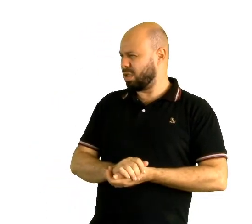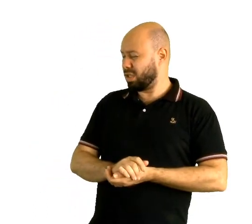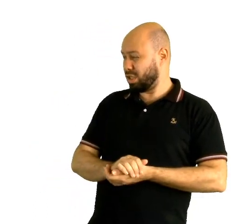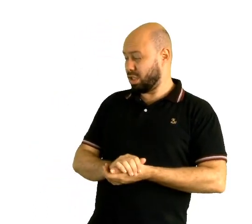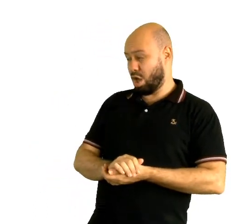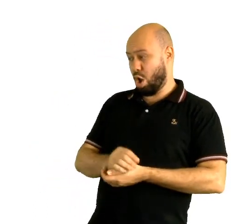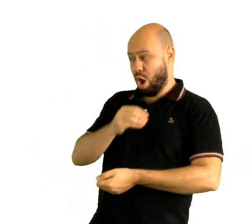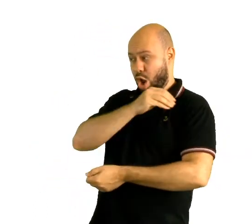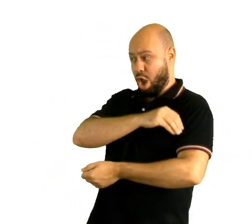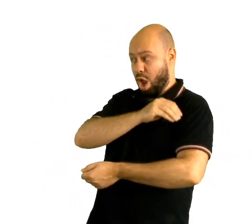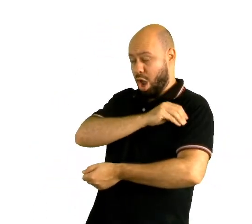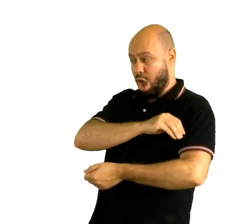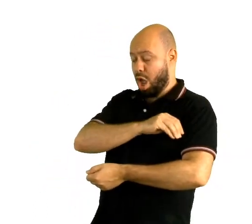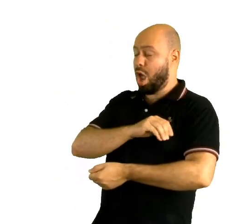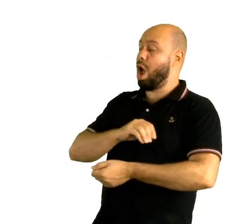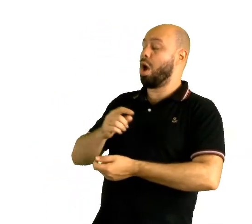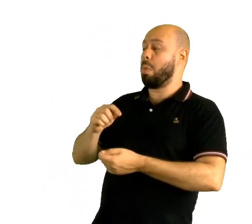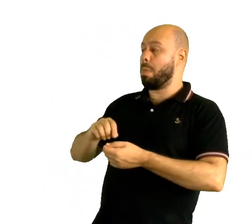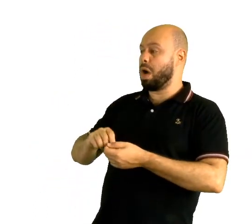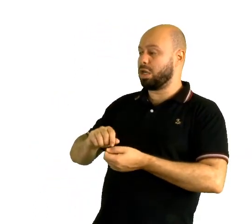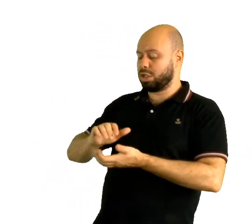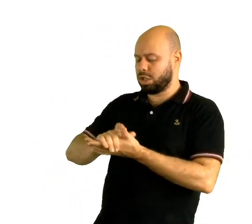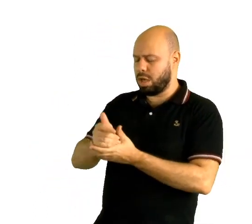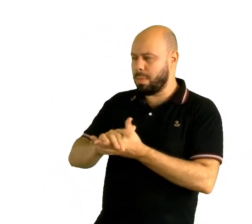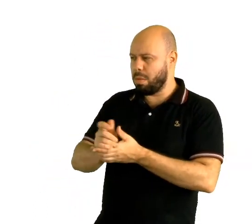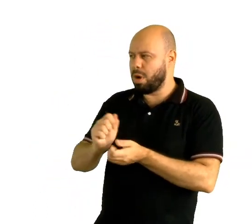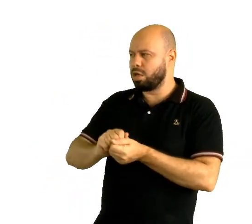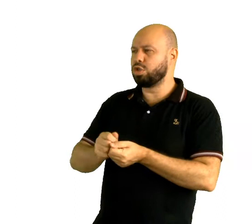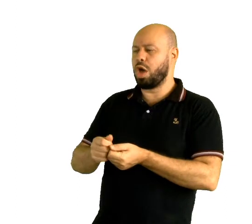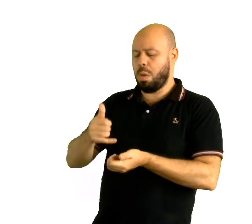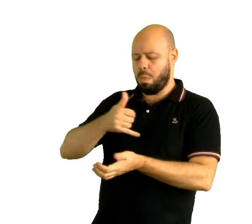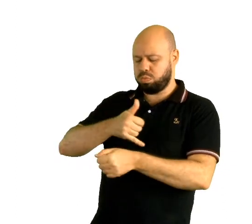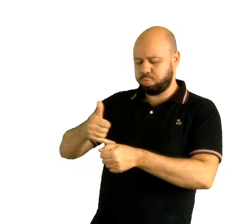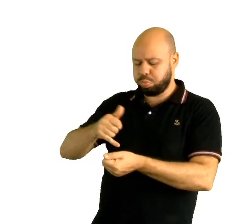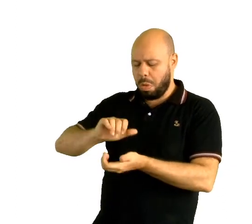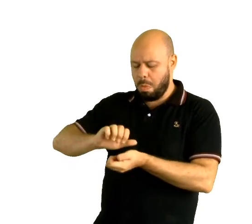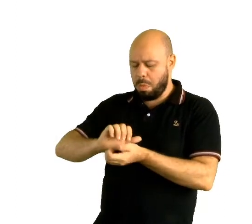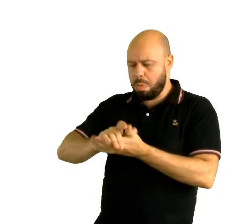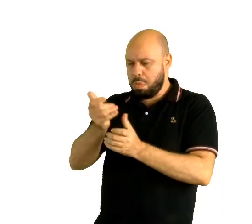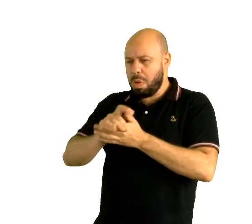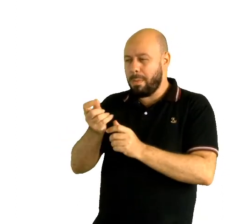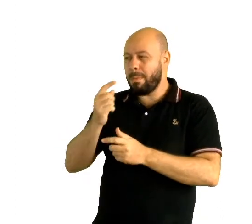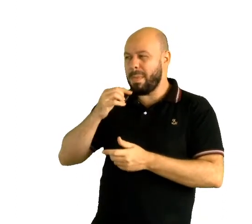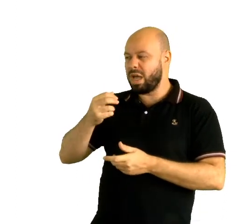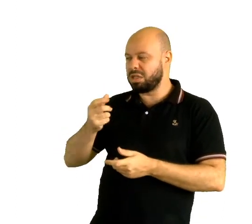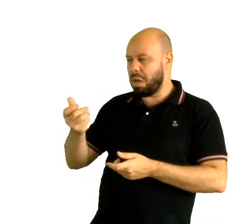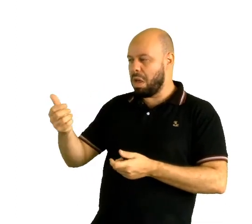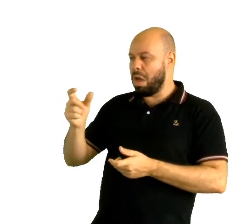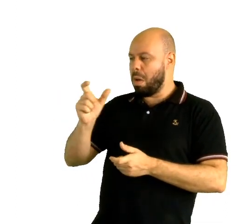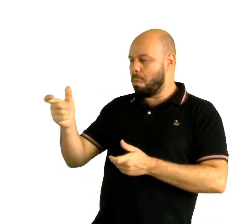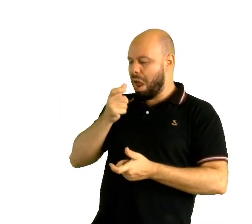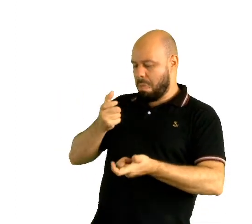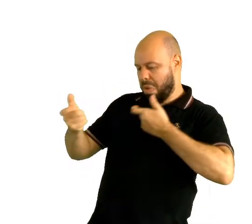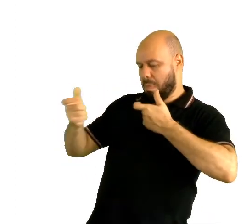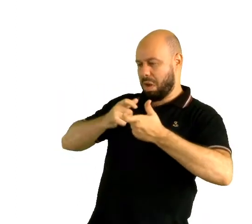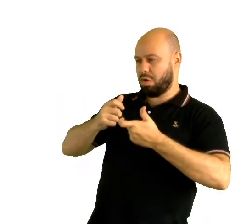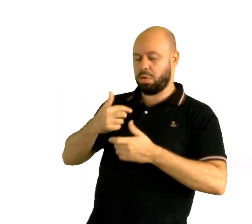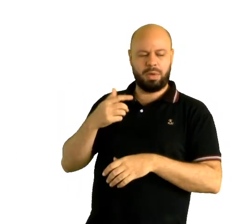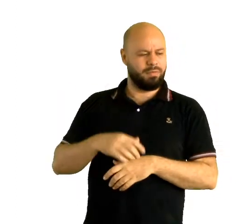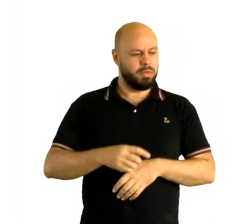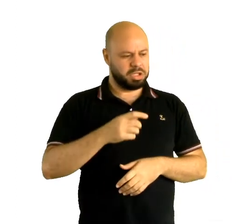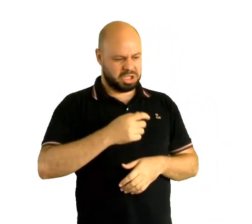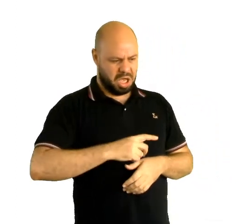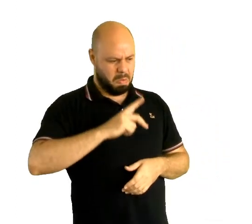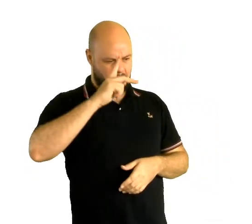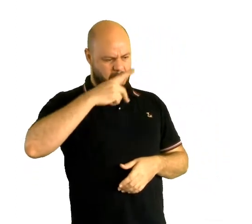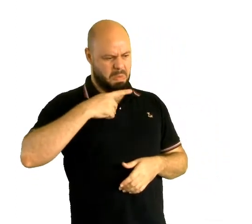podem quebrar minhas gorduras, mas palavras não me atingem. Você é bem autoconfiante